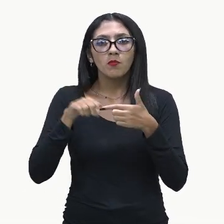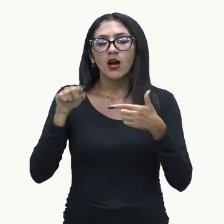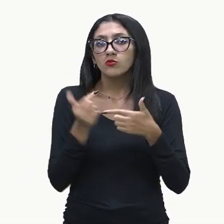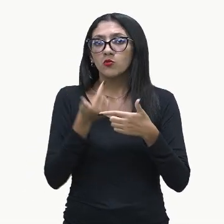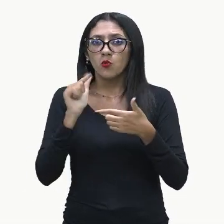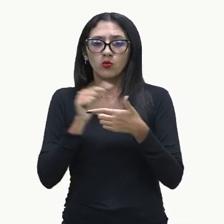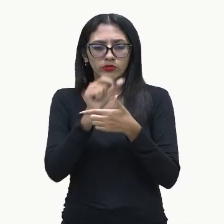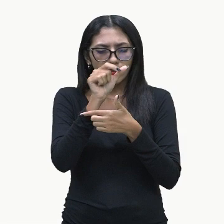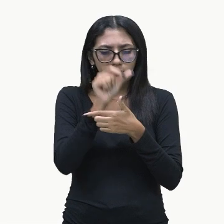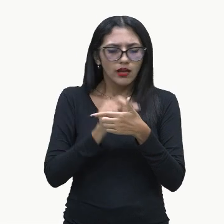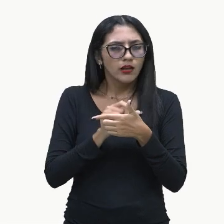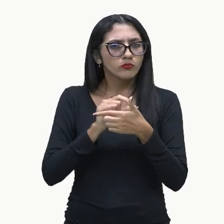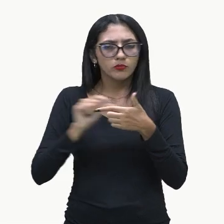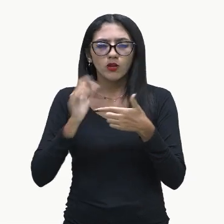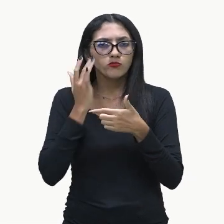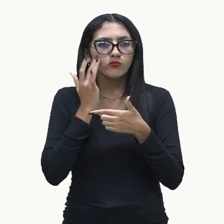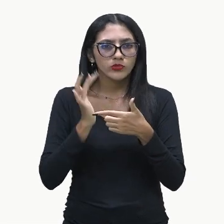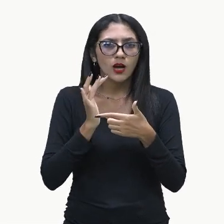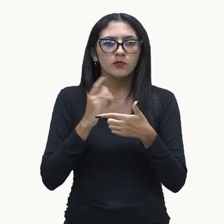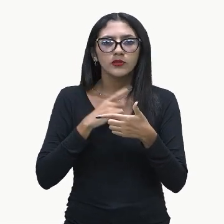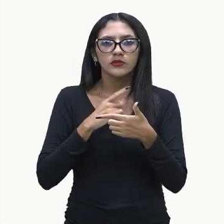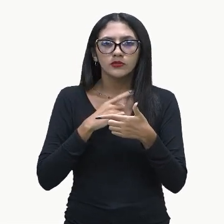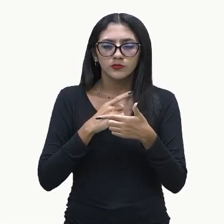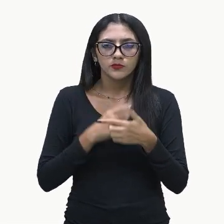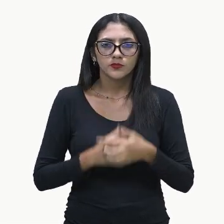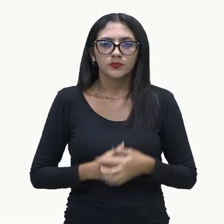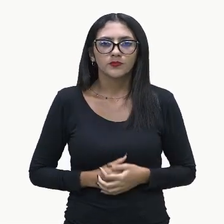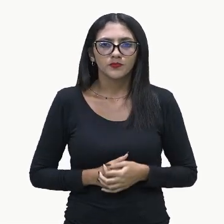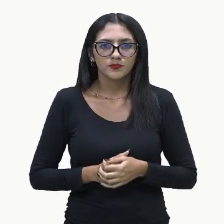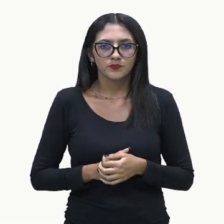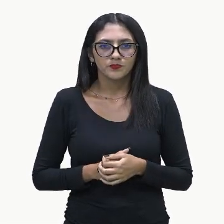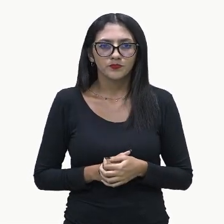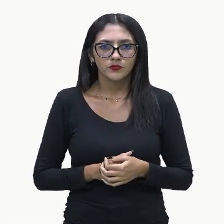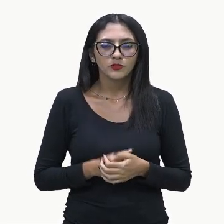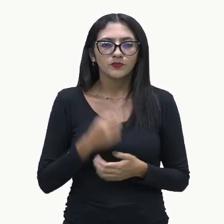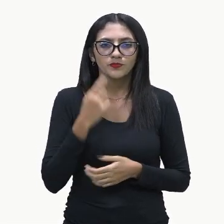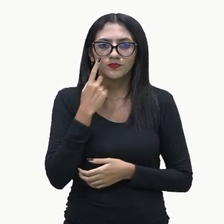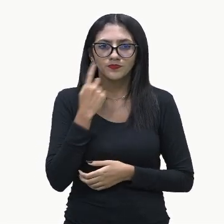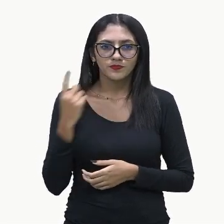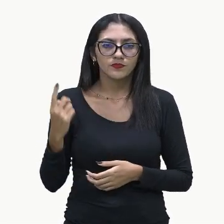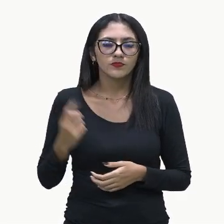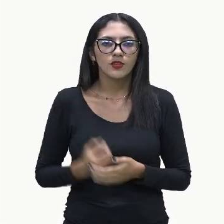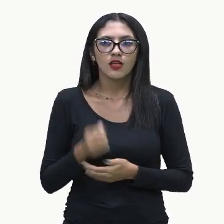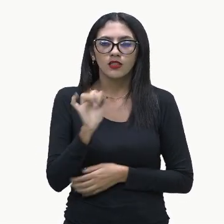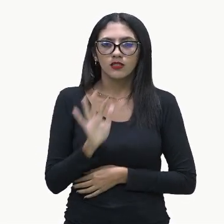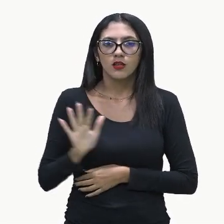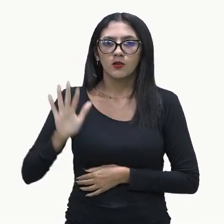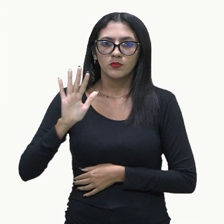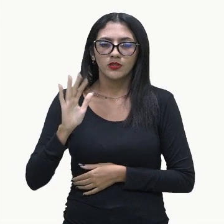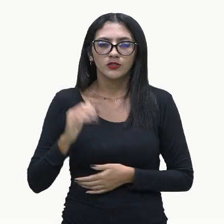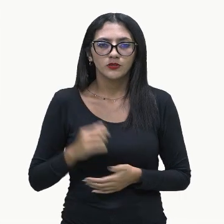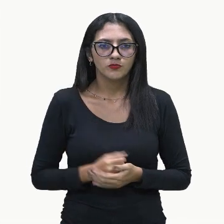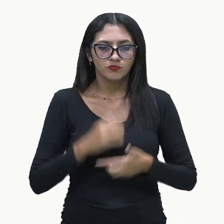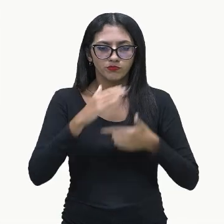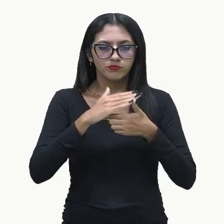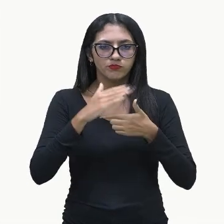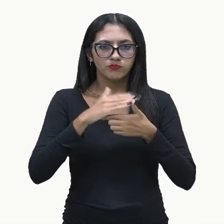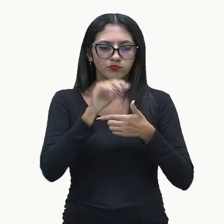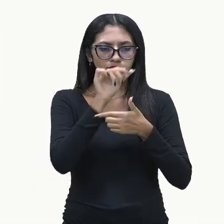Então, ó, em um triângulo retângulo ABC. Então, vamos fazer aqui o nosso triângulo